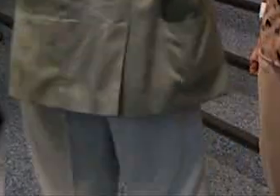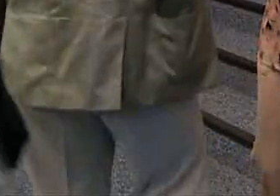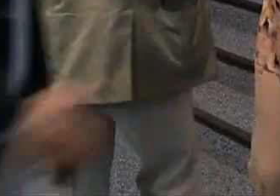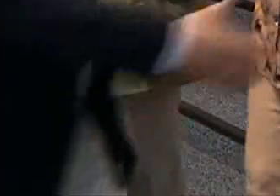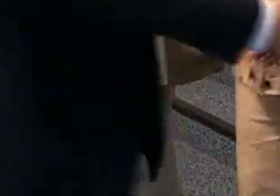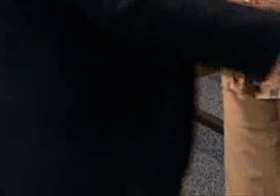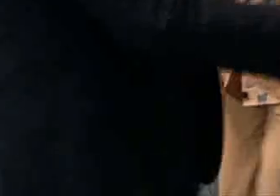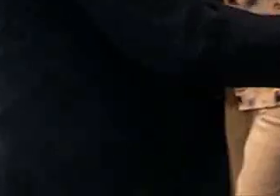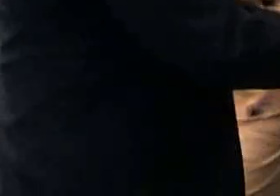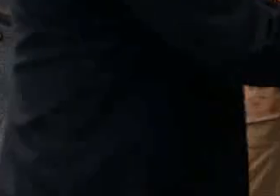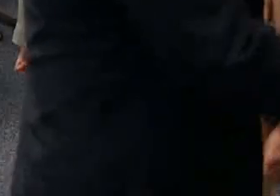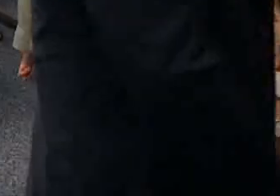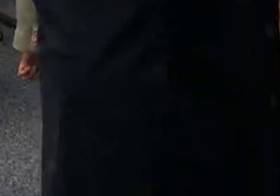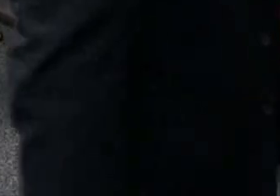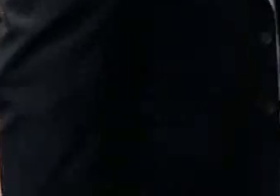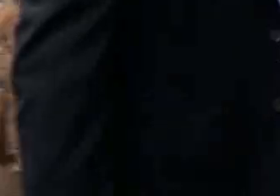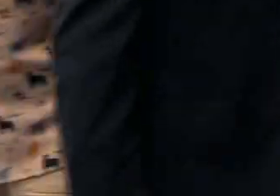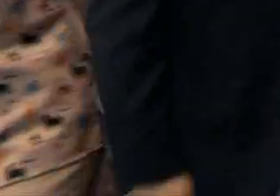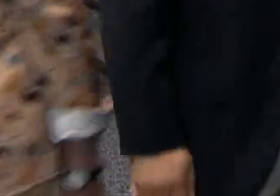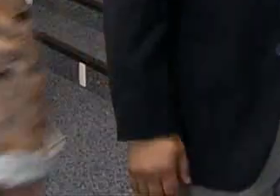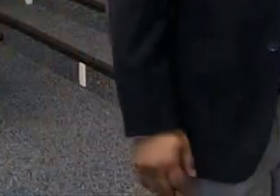homenagem.